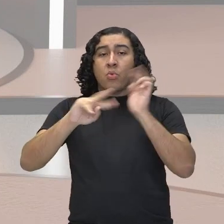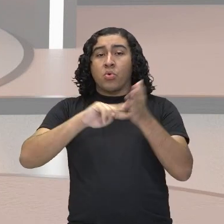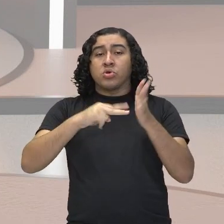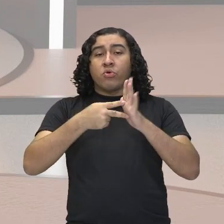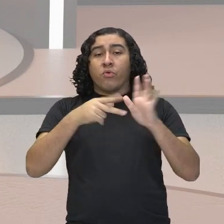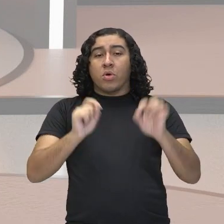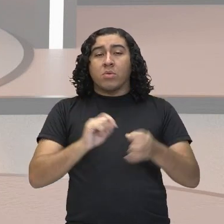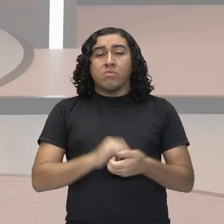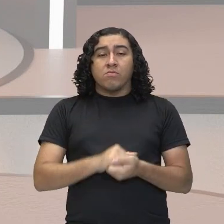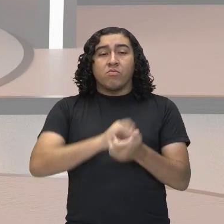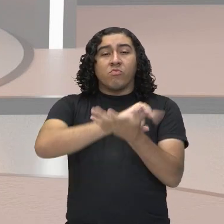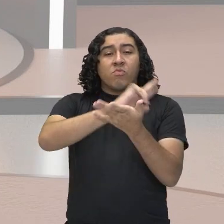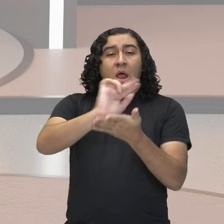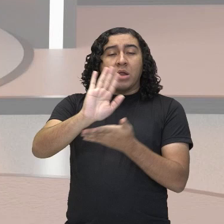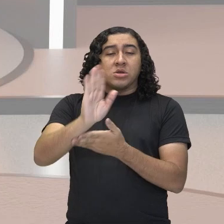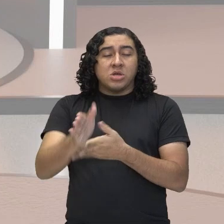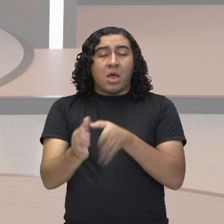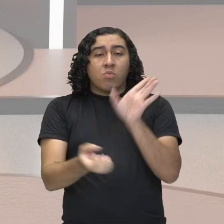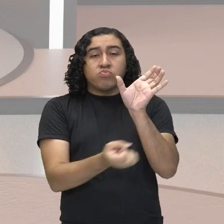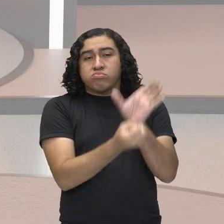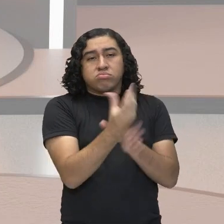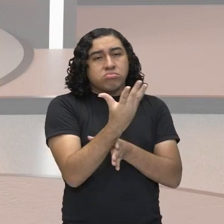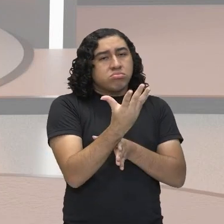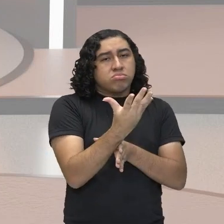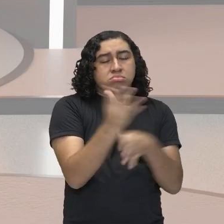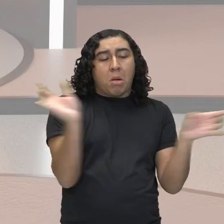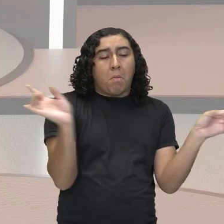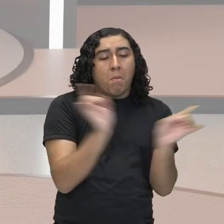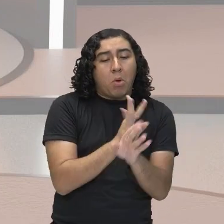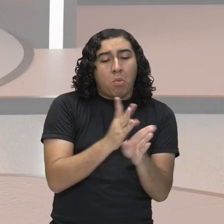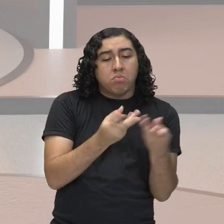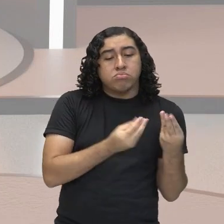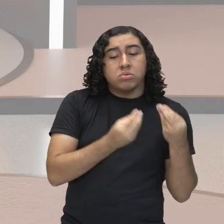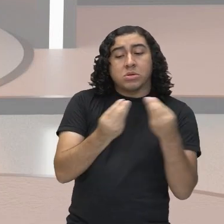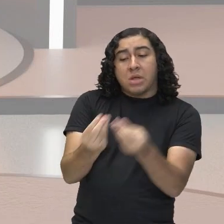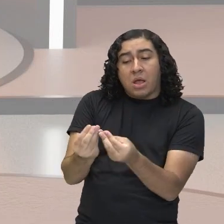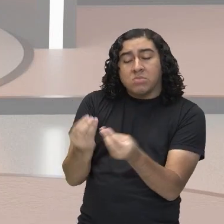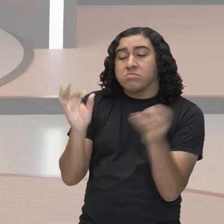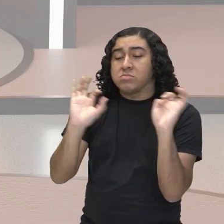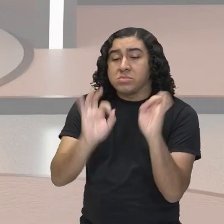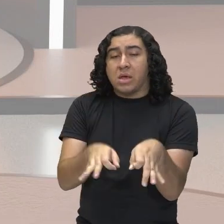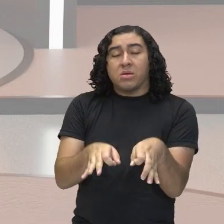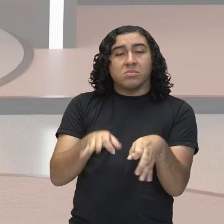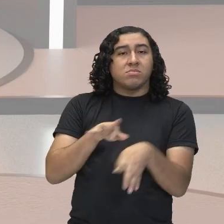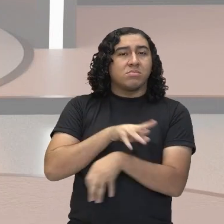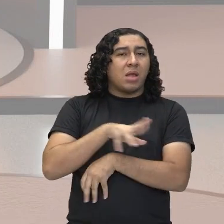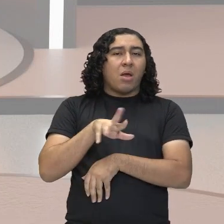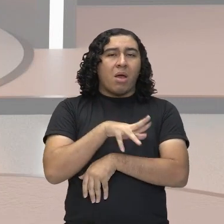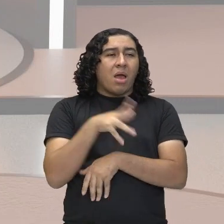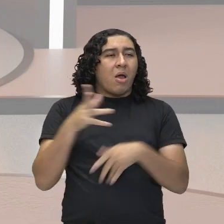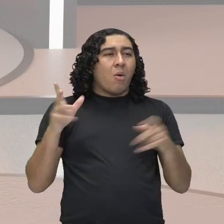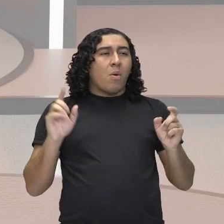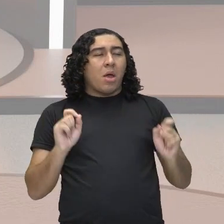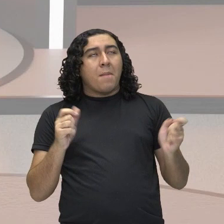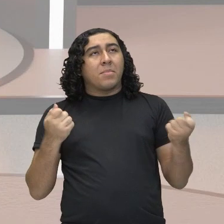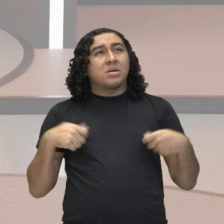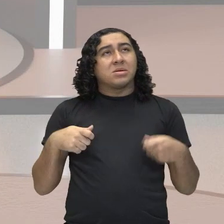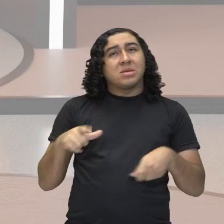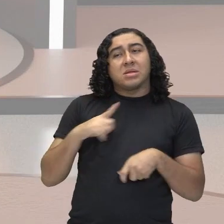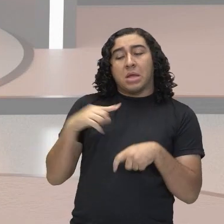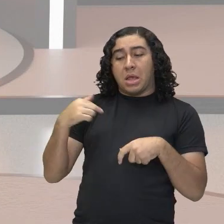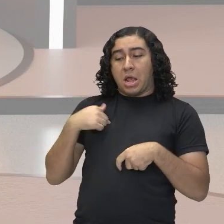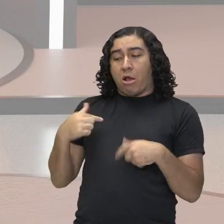que já estão prontas, dadas, acabadas. Não depende de